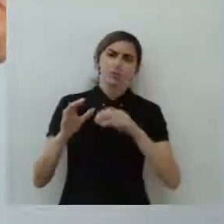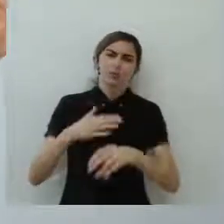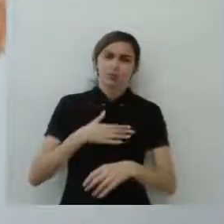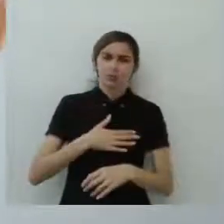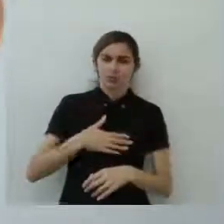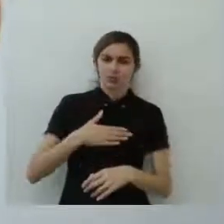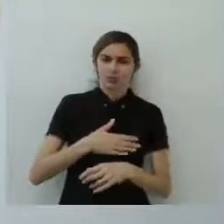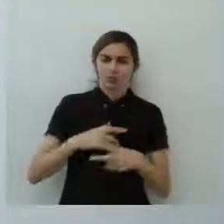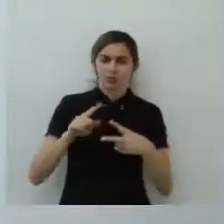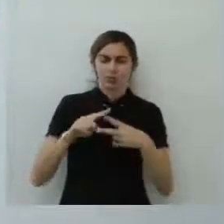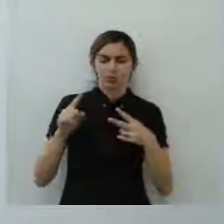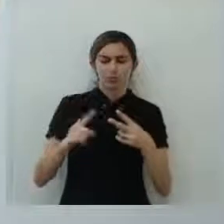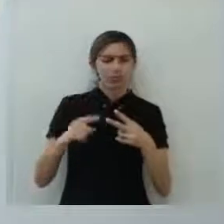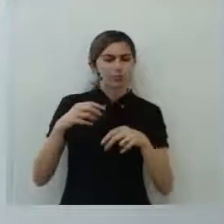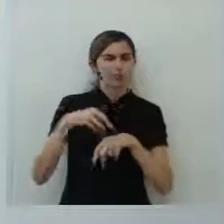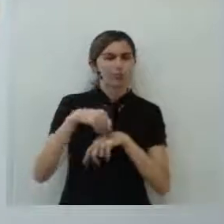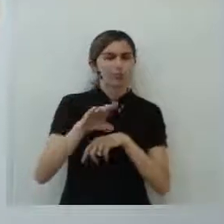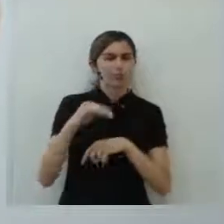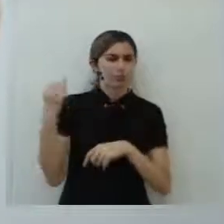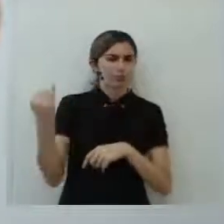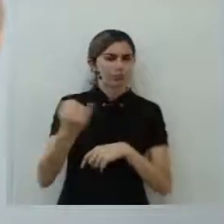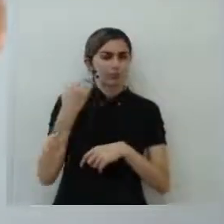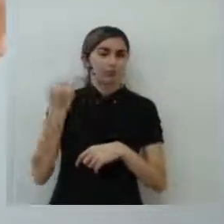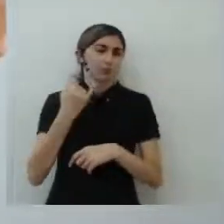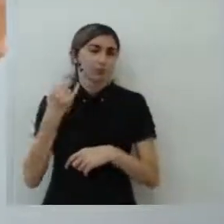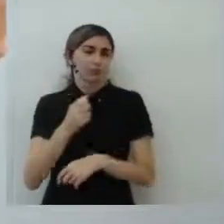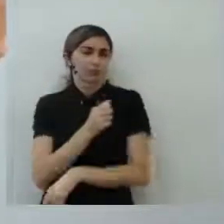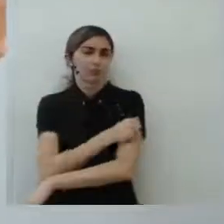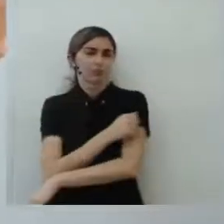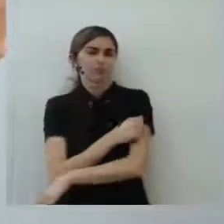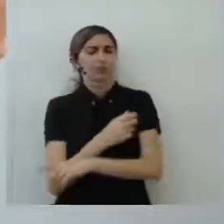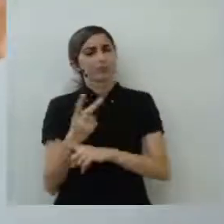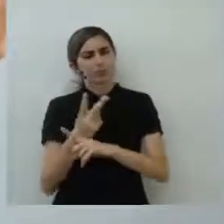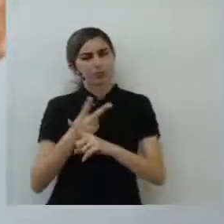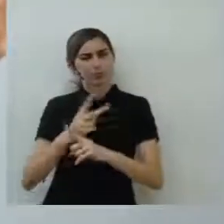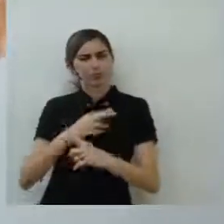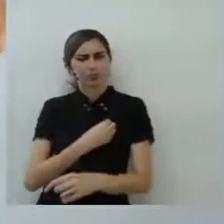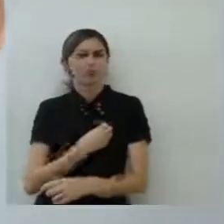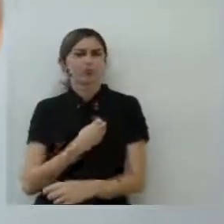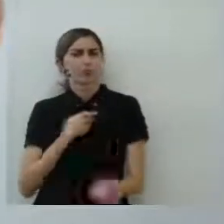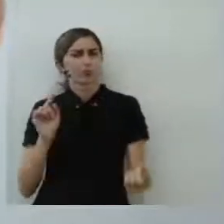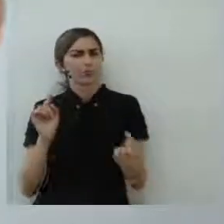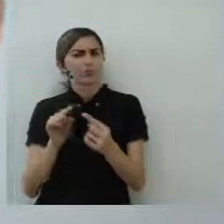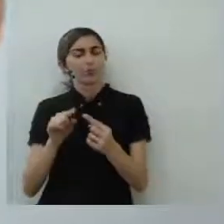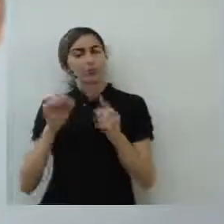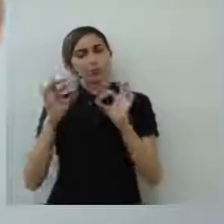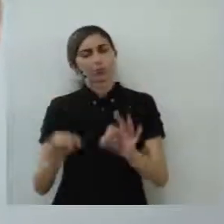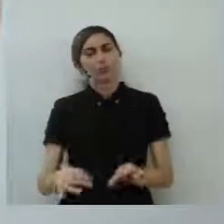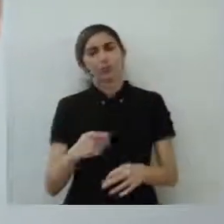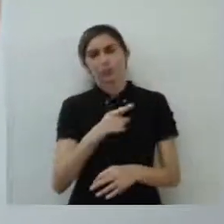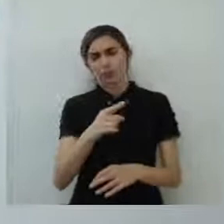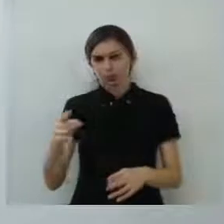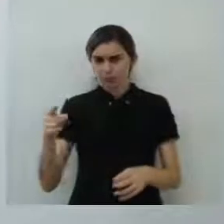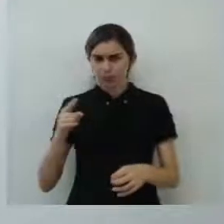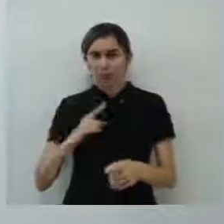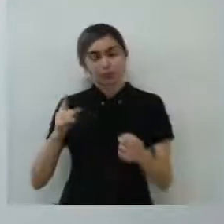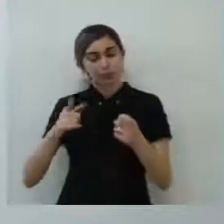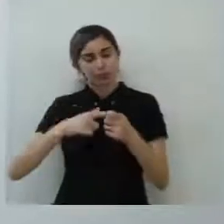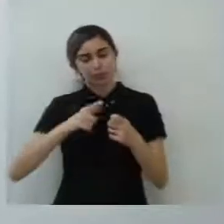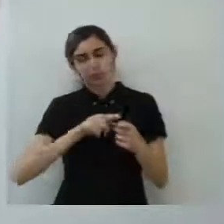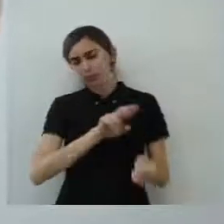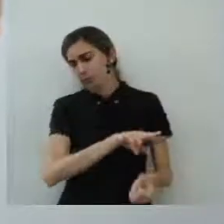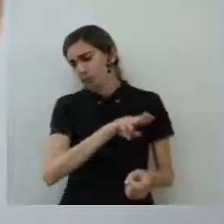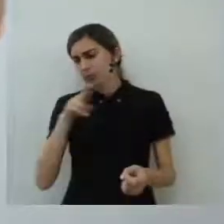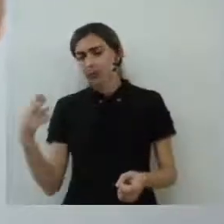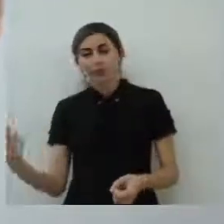de lembrar 2 pontos importantes para que o nosso estudante ele busque o seu ideal de vida, porque, veja, justamente, ele era de medicina e partiu